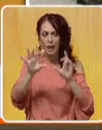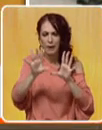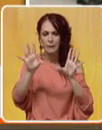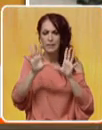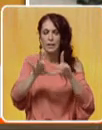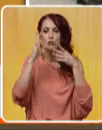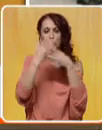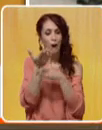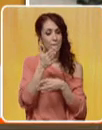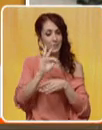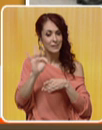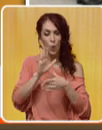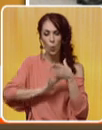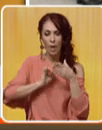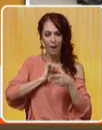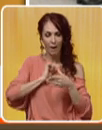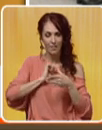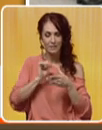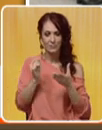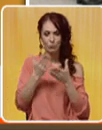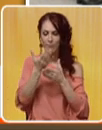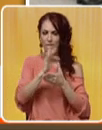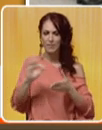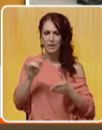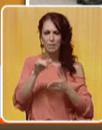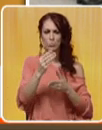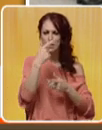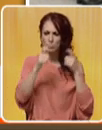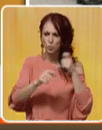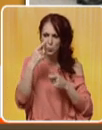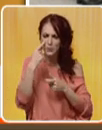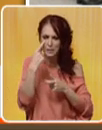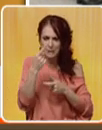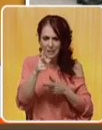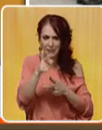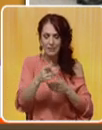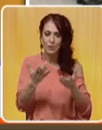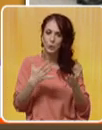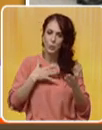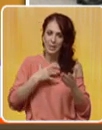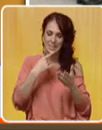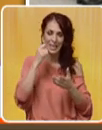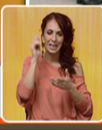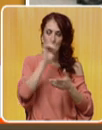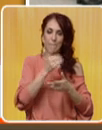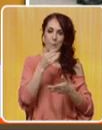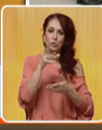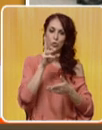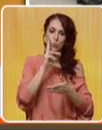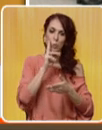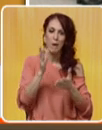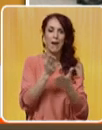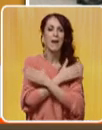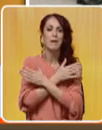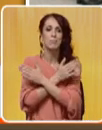sim da escola francesa que os meus colegas todos e Ali há imensa gente conhecida hoje em dia que eu não quero divulgar e peço desculpa H